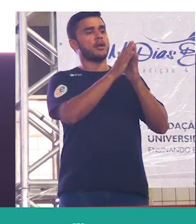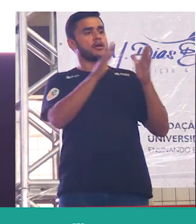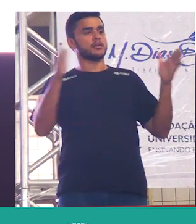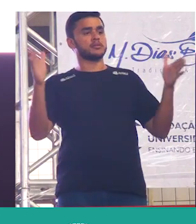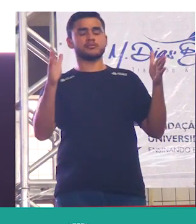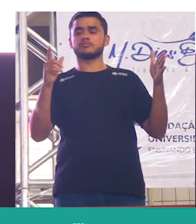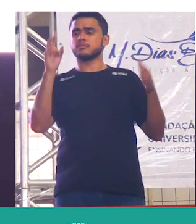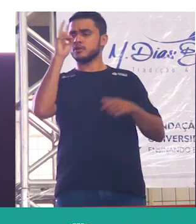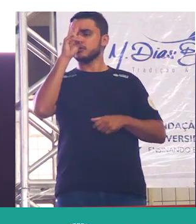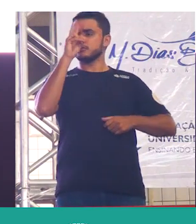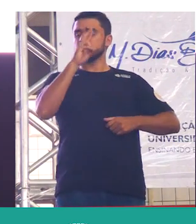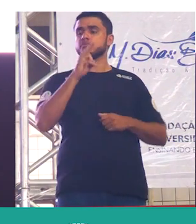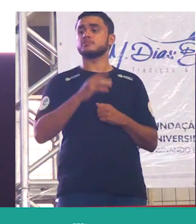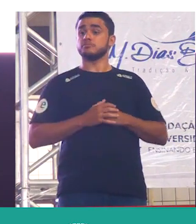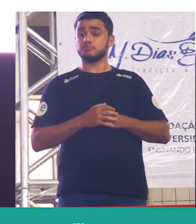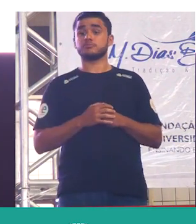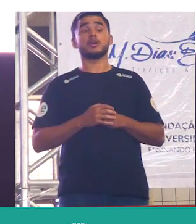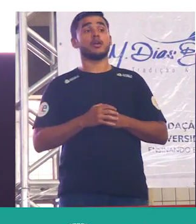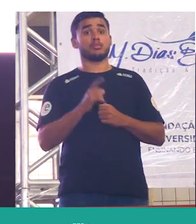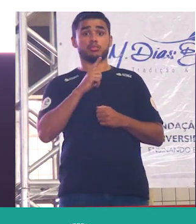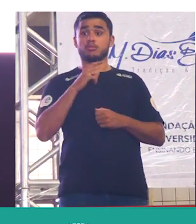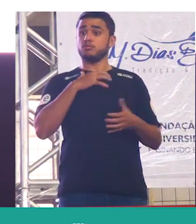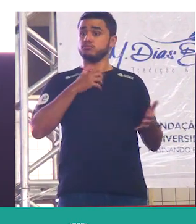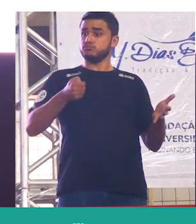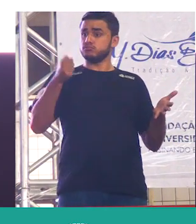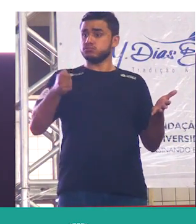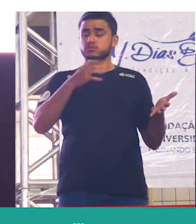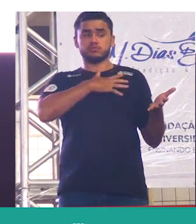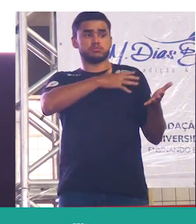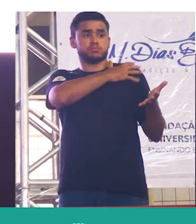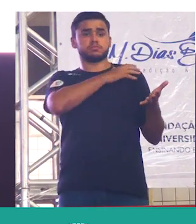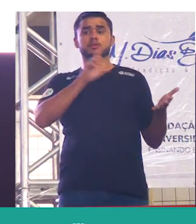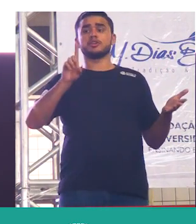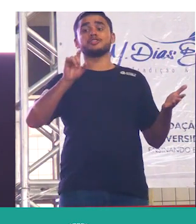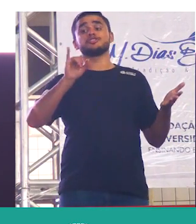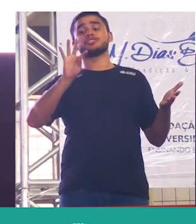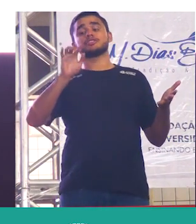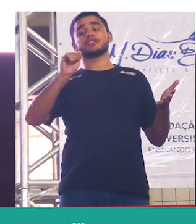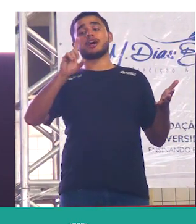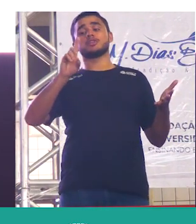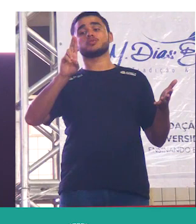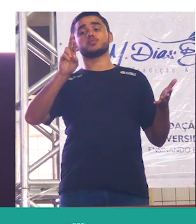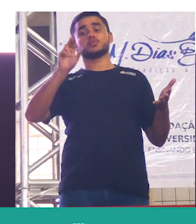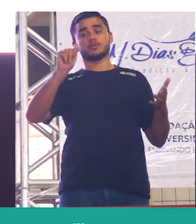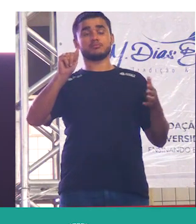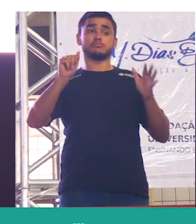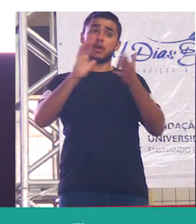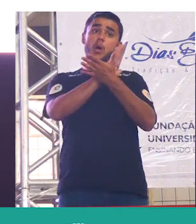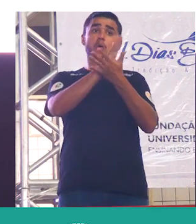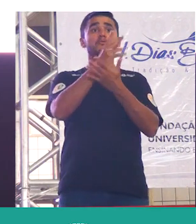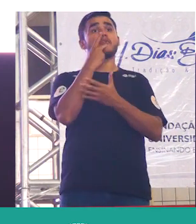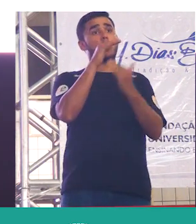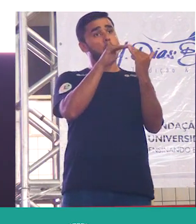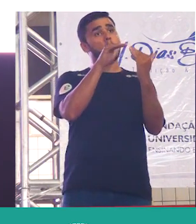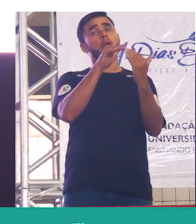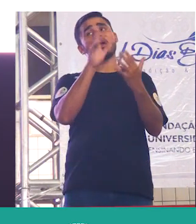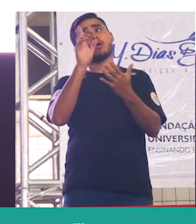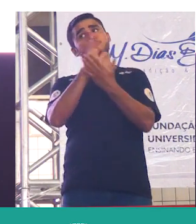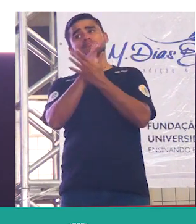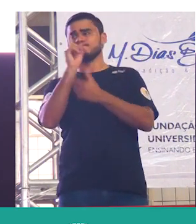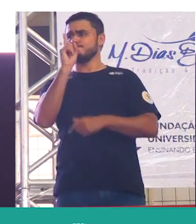seria, portanto, uma ditadura, que muitos também discutem que não fosse, mas nós tínhamos